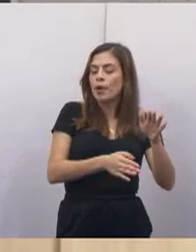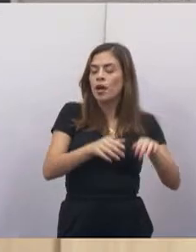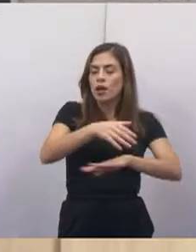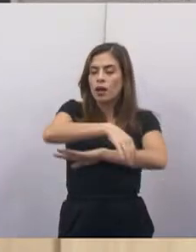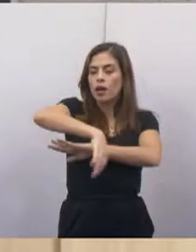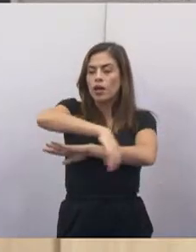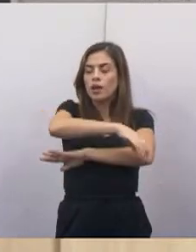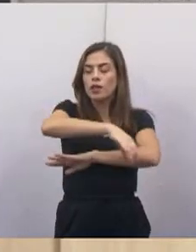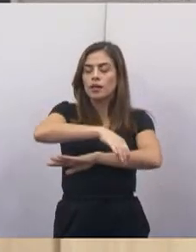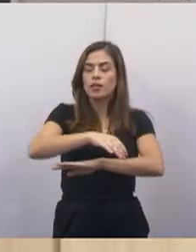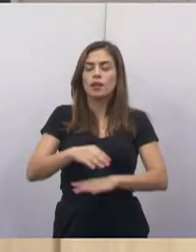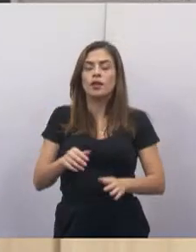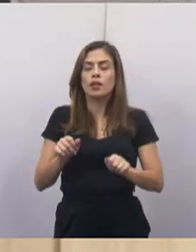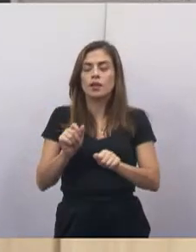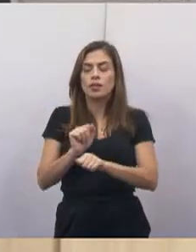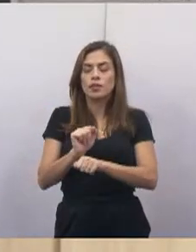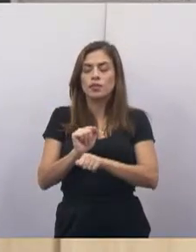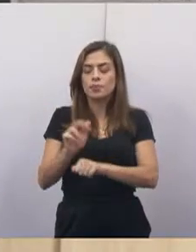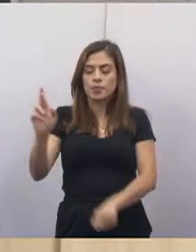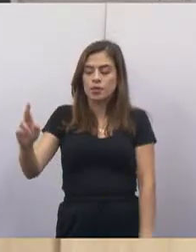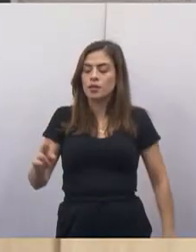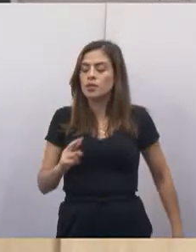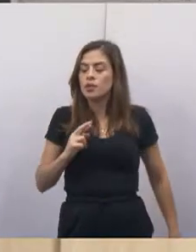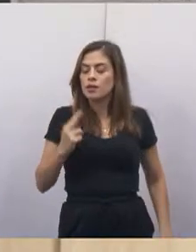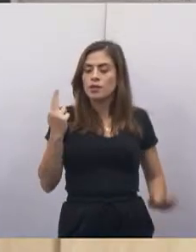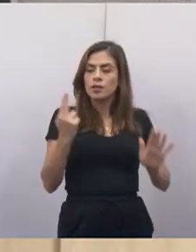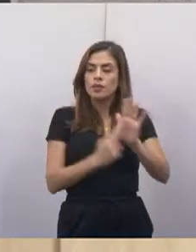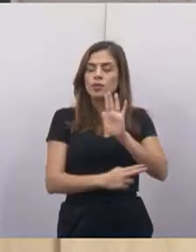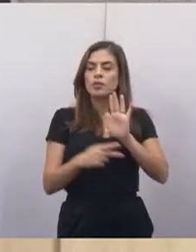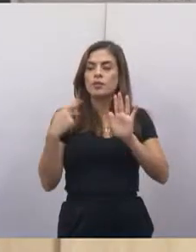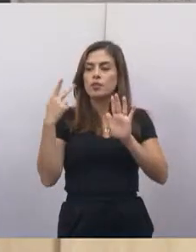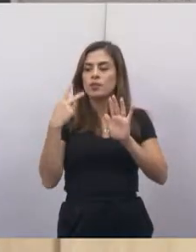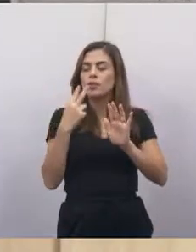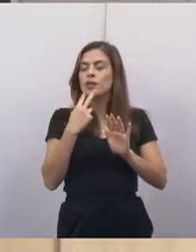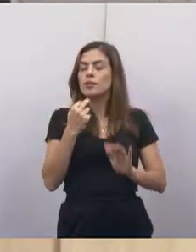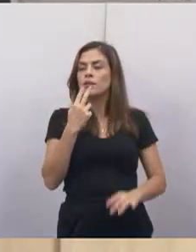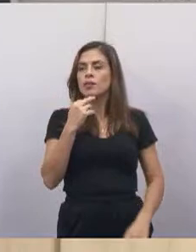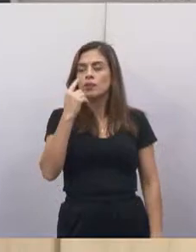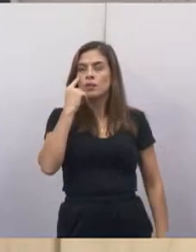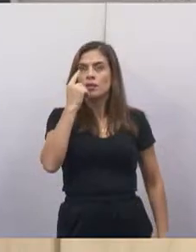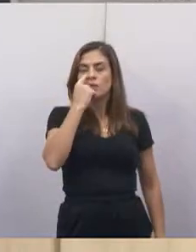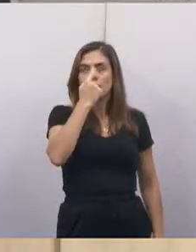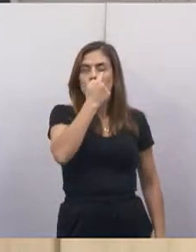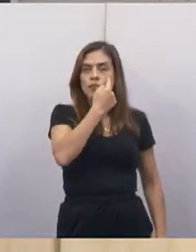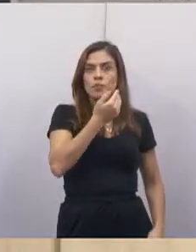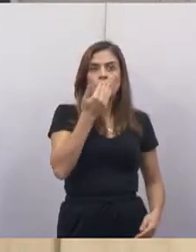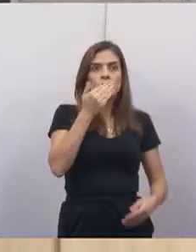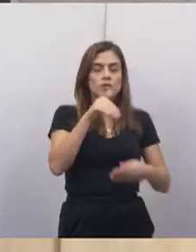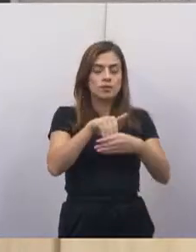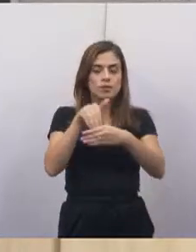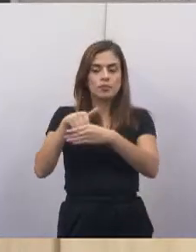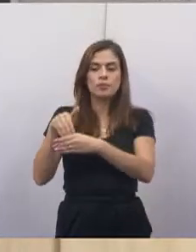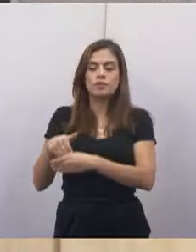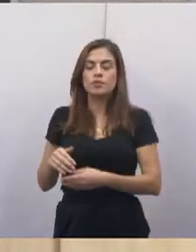a manifestação. Autoria, vereador Valmir do Parque Meia Lua, foi pedido